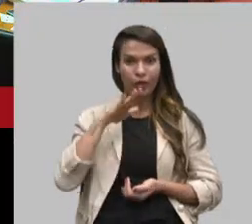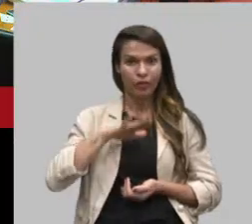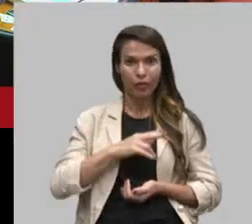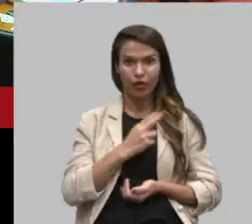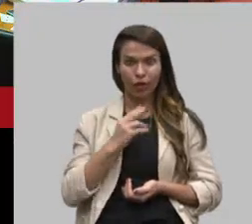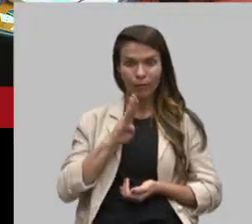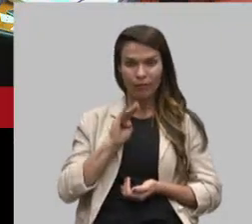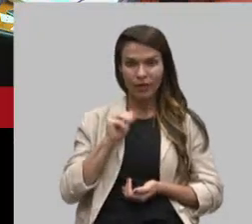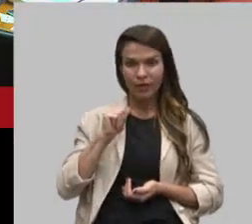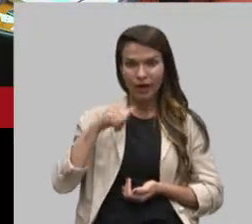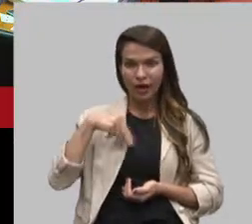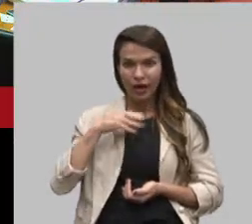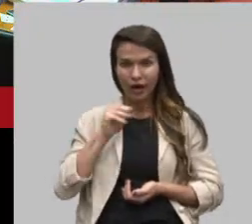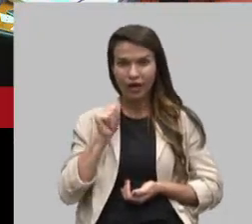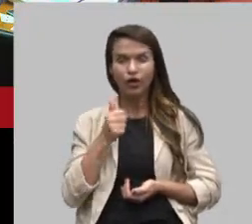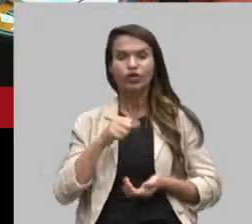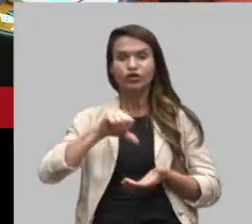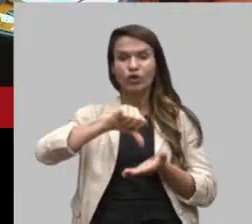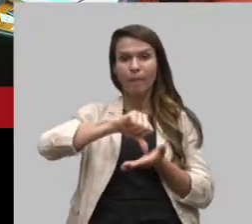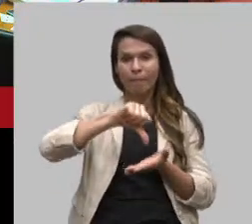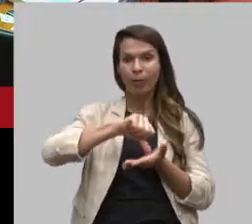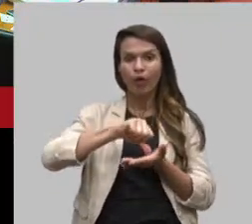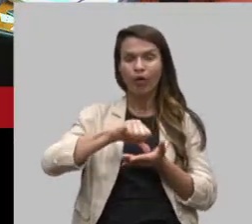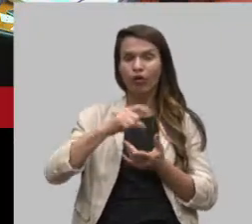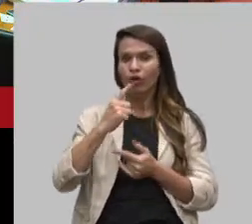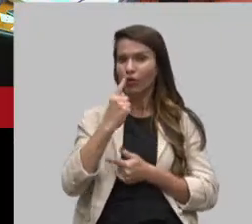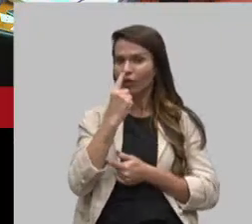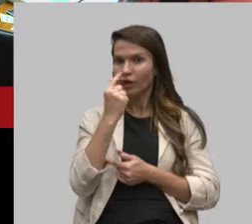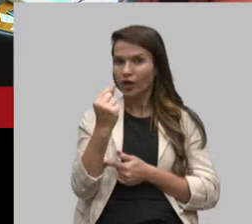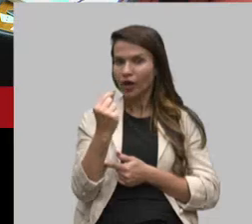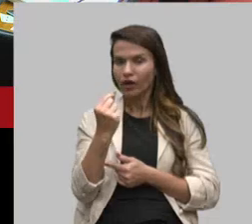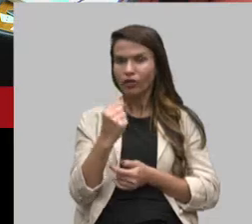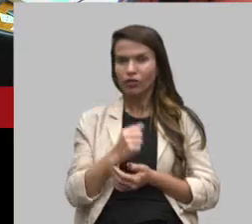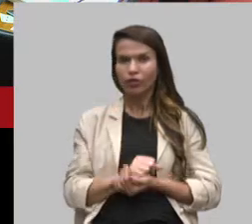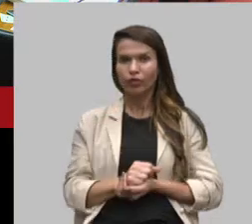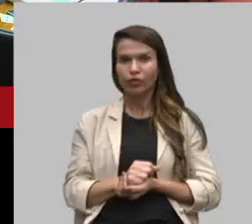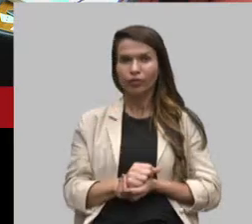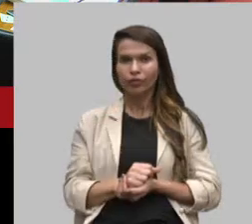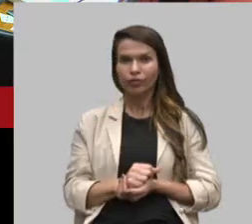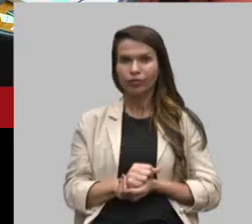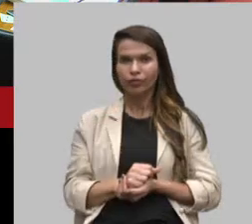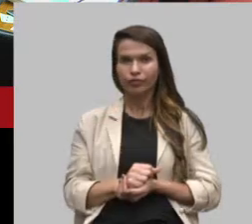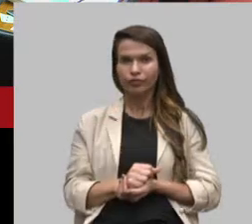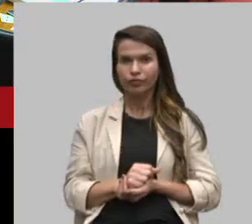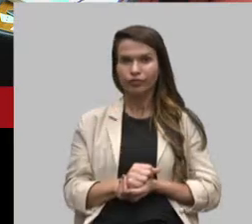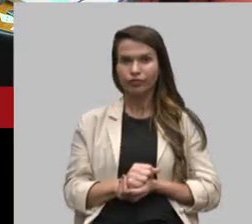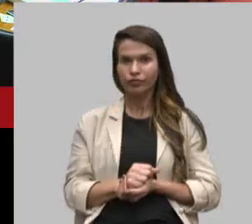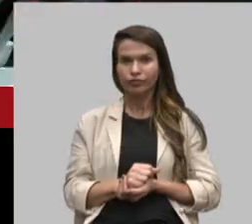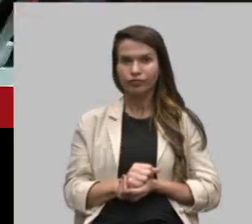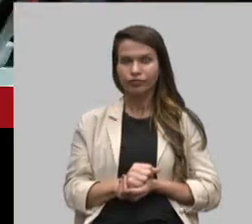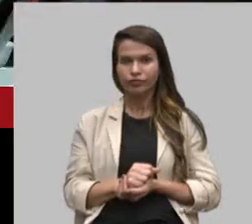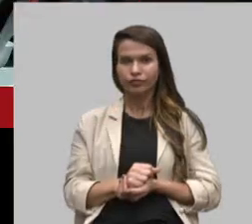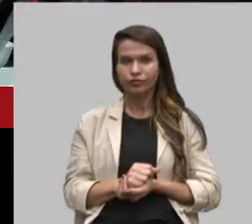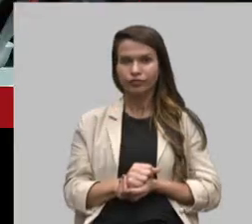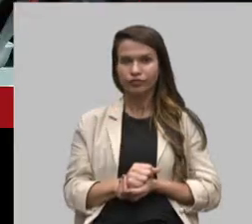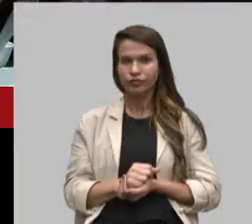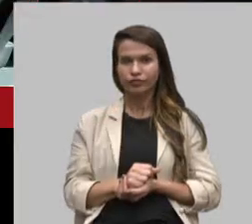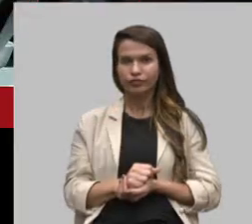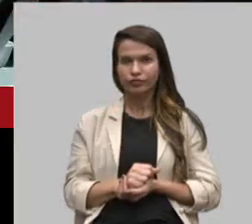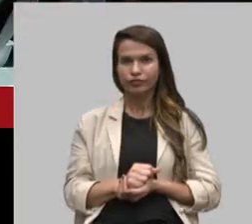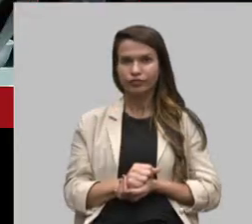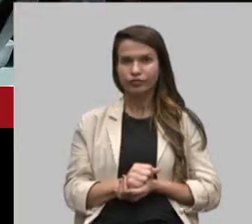Bianca eu sou do po triângulo da cidade um segundo um segundo um segundo é as duas contra primeiro é tipo contra